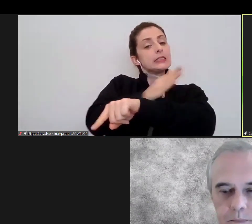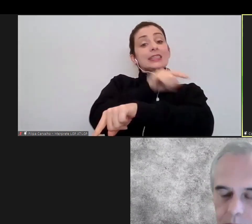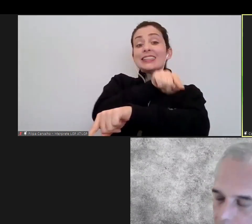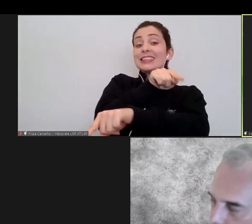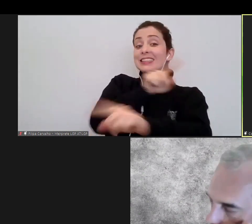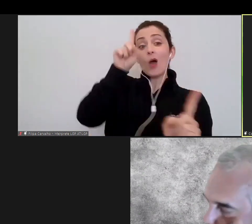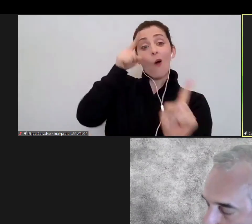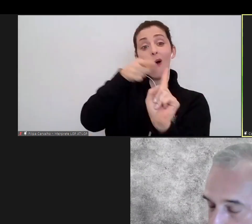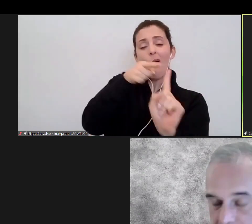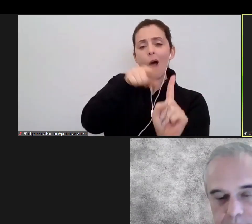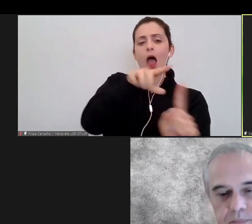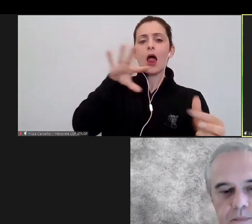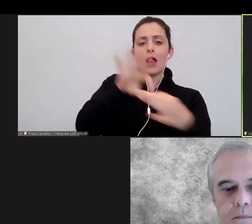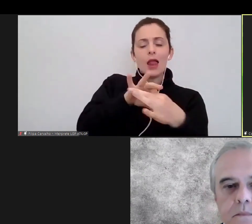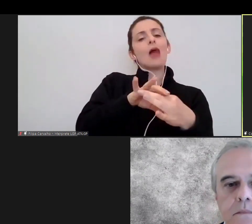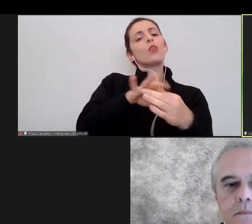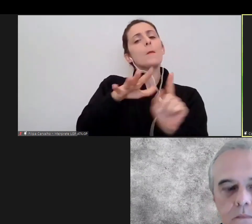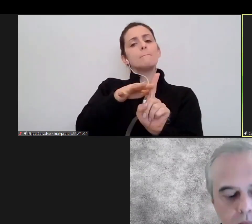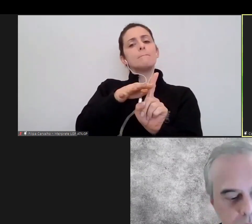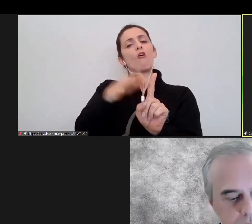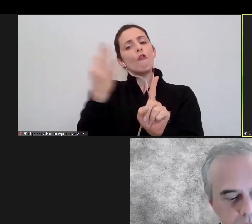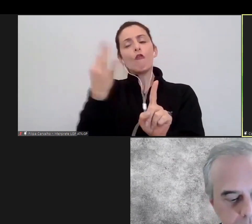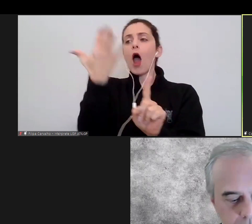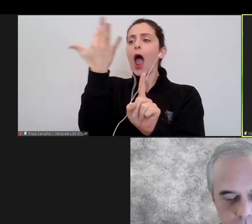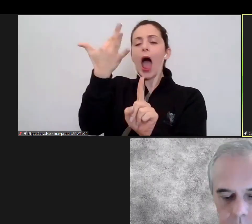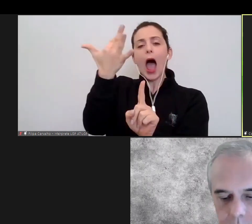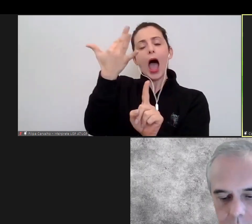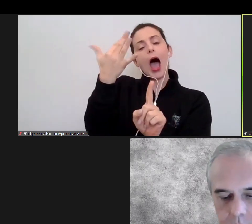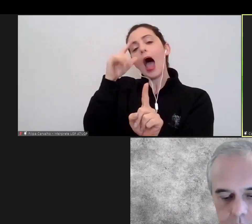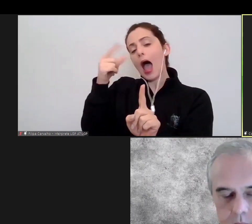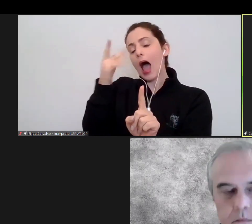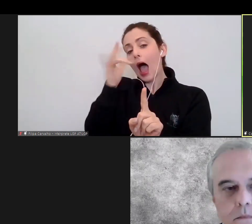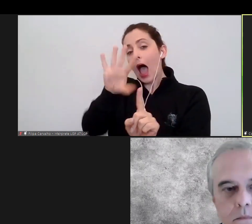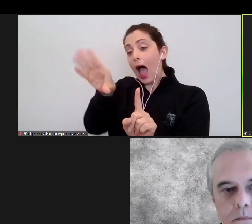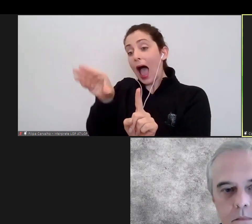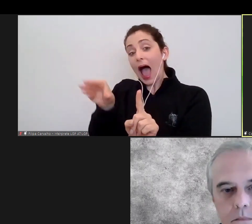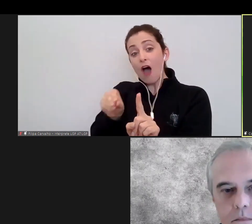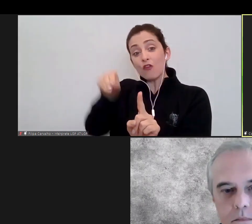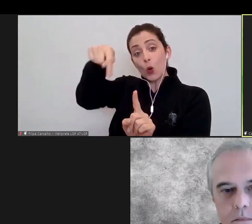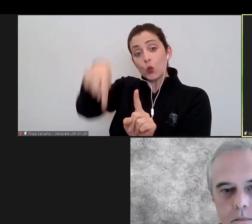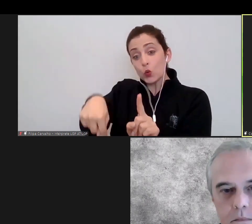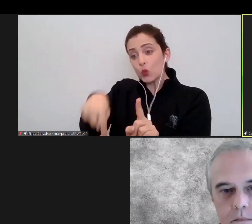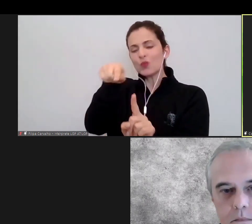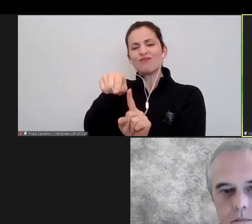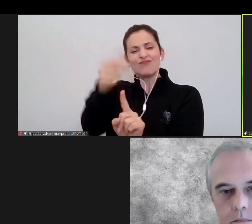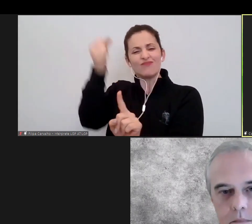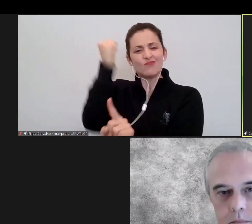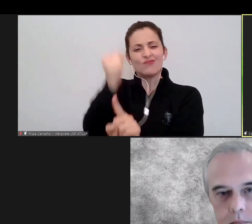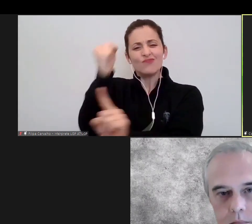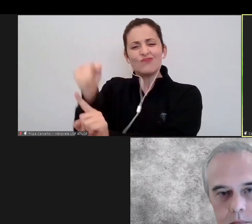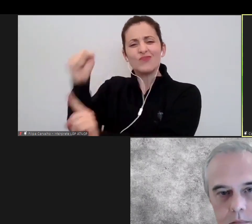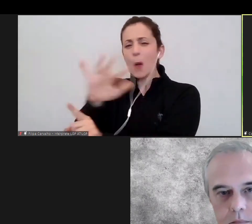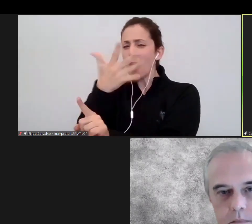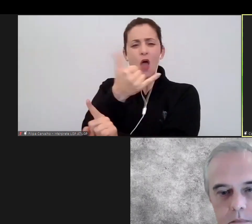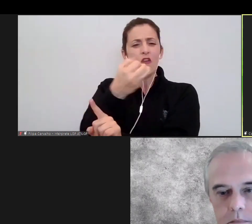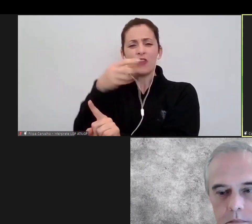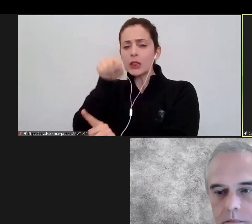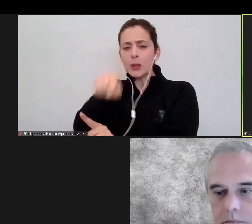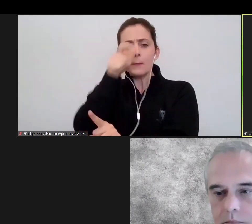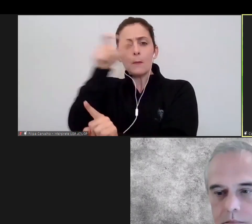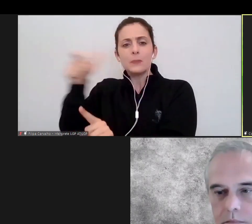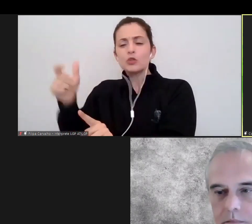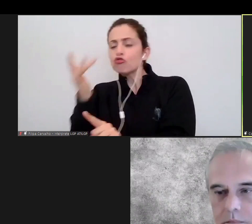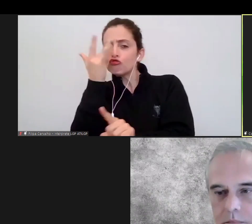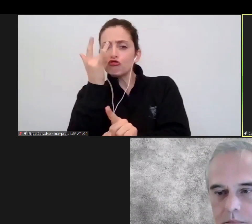propósito de massacre que se verificou na África do Sul. Nesse dia, cerca de 20 mil pessoas negras juntaram-se e